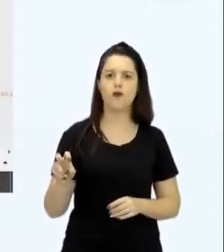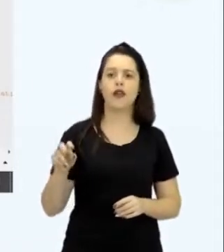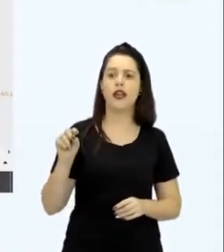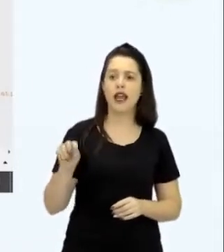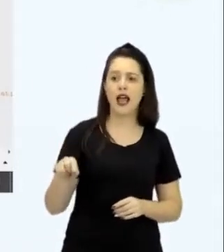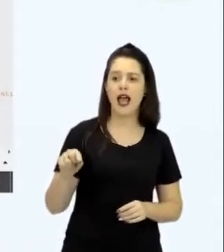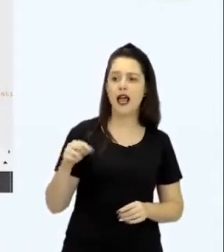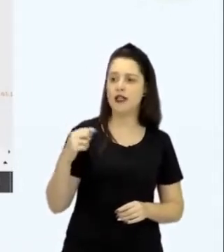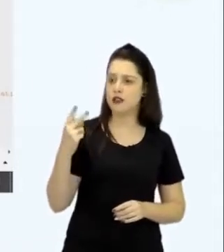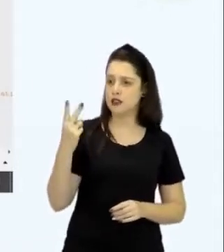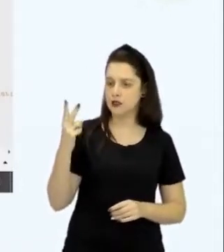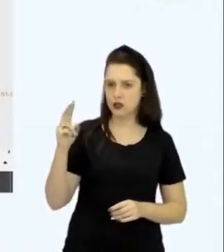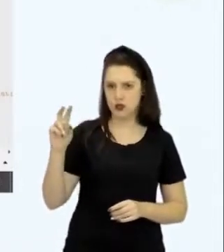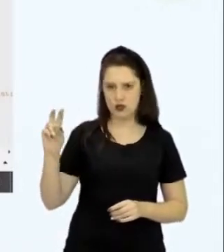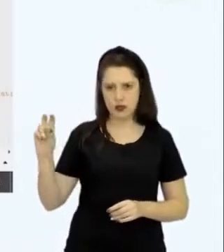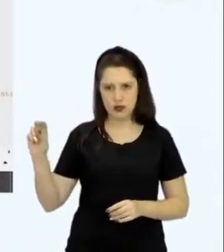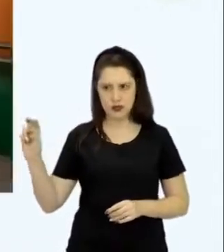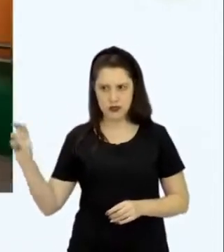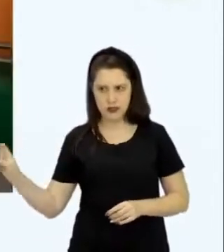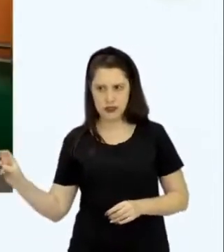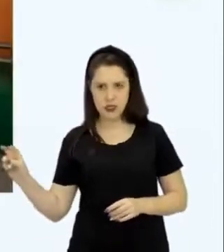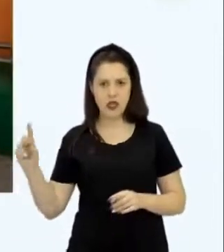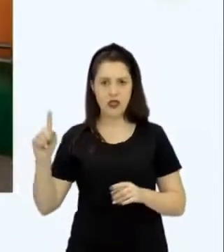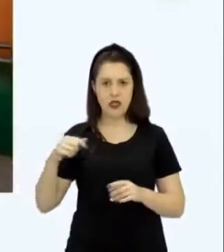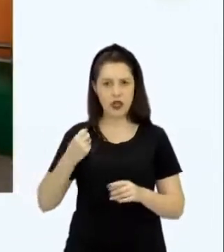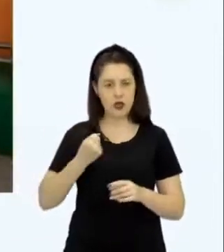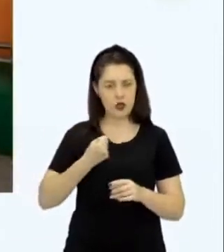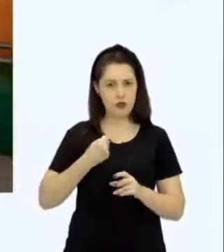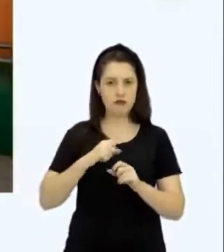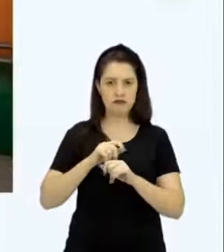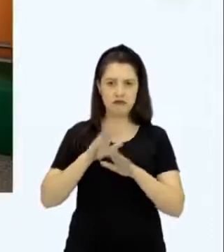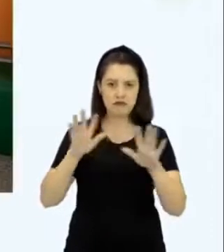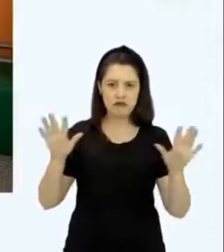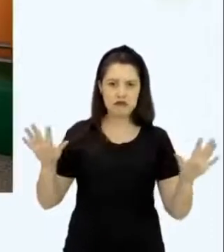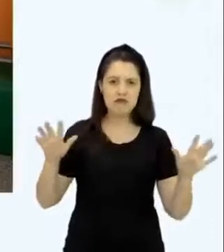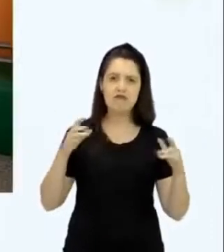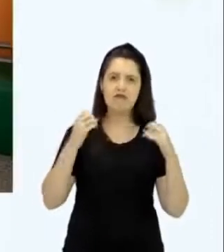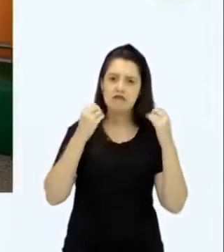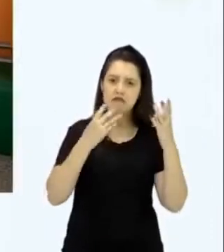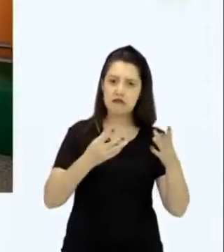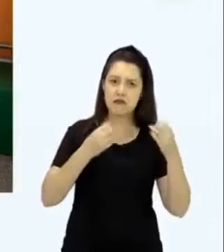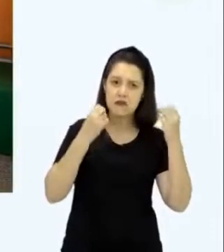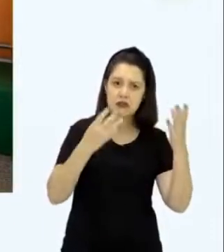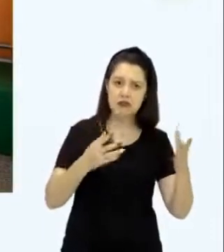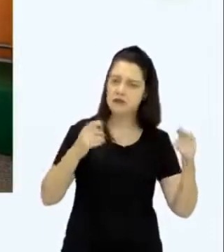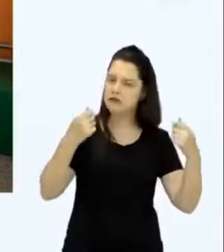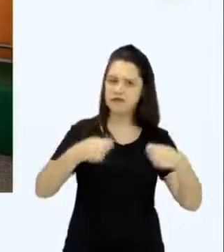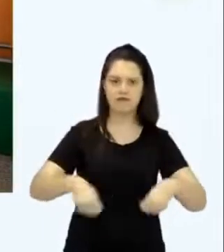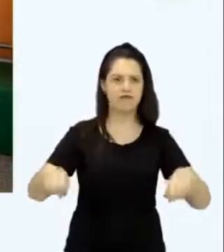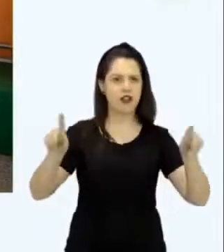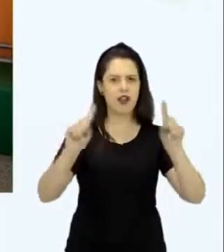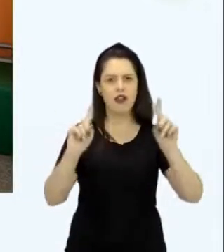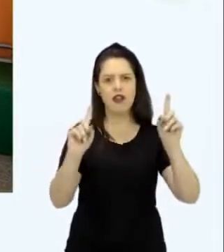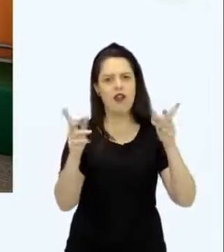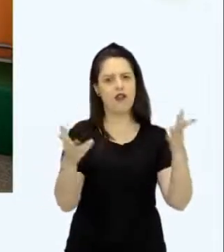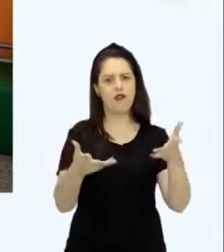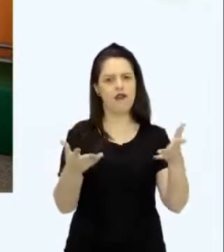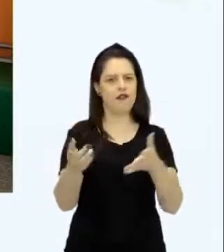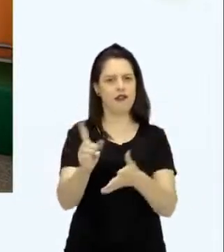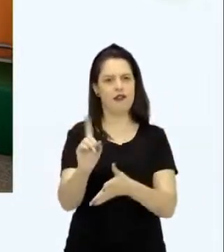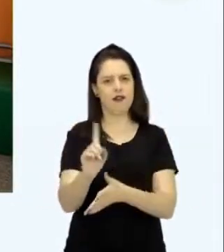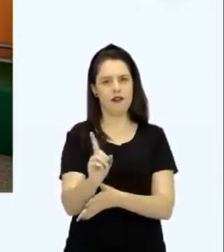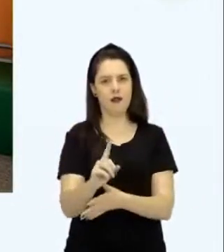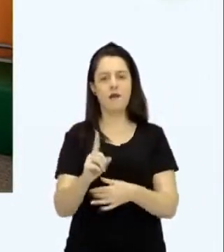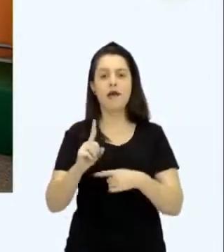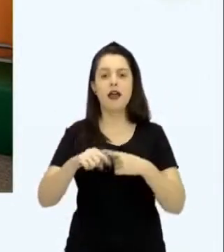2500 é o número de precisão do pulso do nosso servo, informação que a gente não precisa agora. Então, quando a gente for passar o código, a gente vai